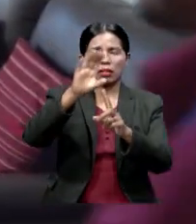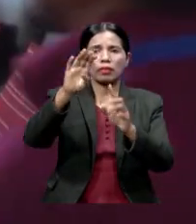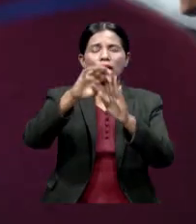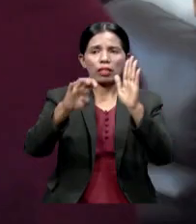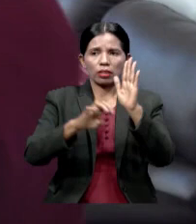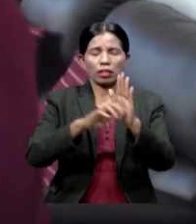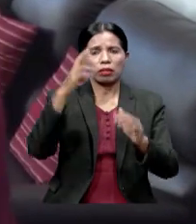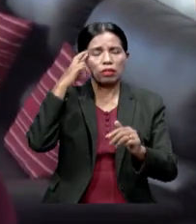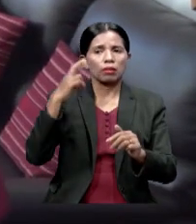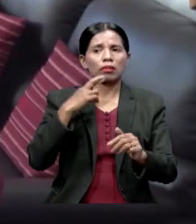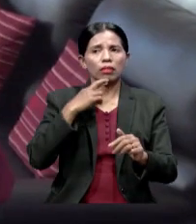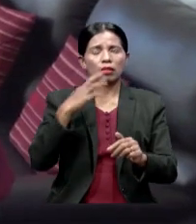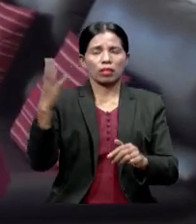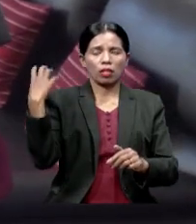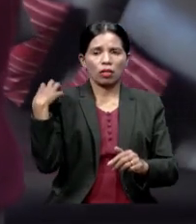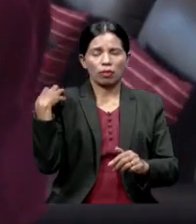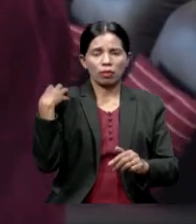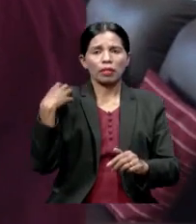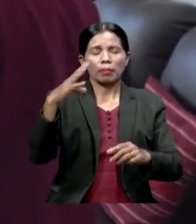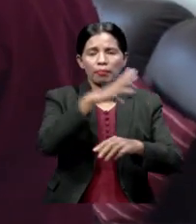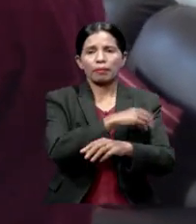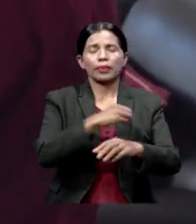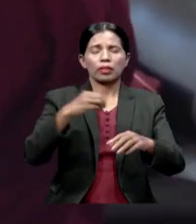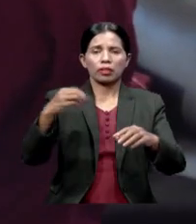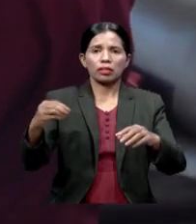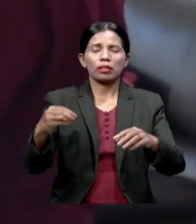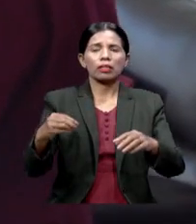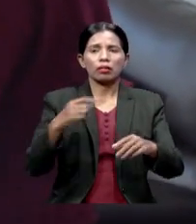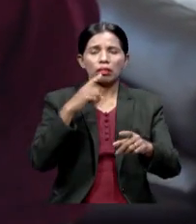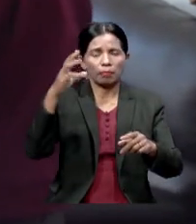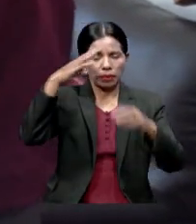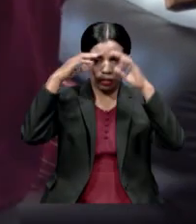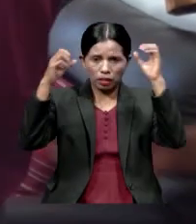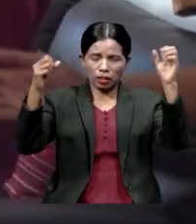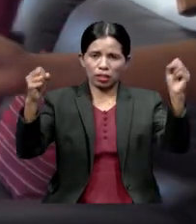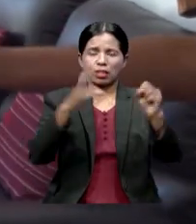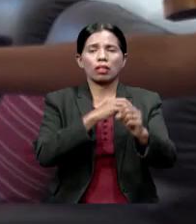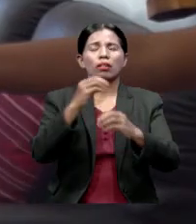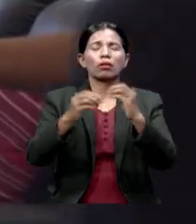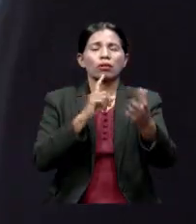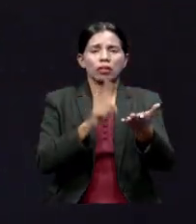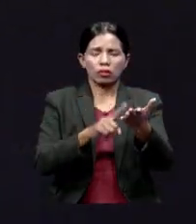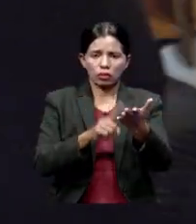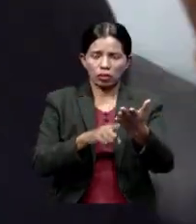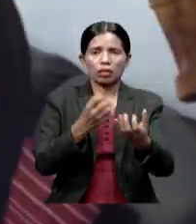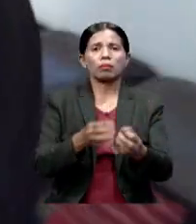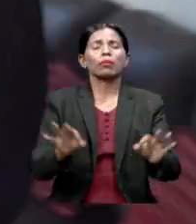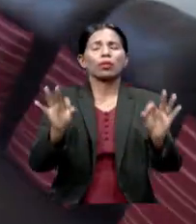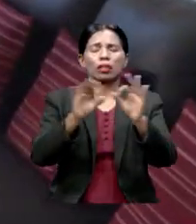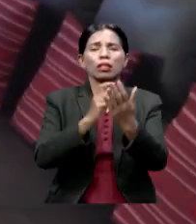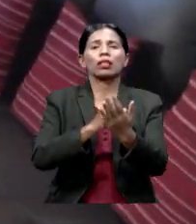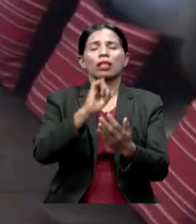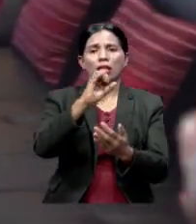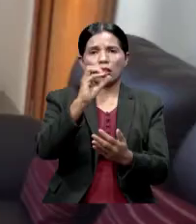José Ramos Horta e a palácio presidencial Aitara Claran ho di discuti con aba programa importante IOM nian a tu